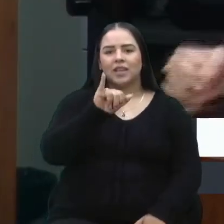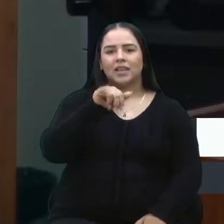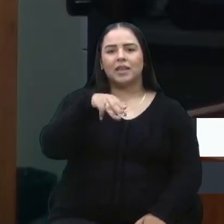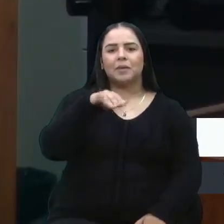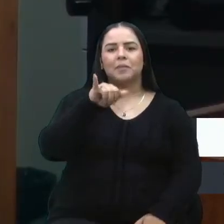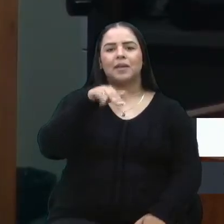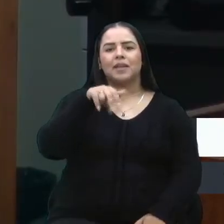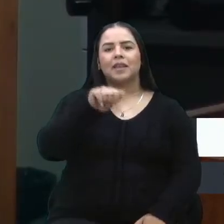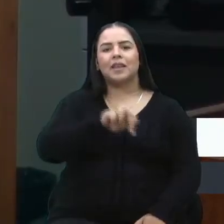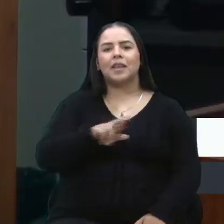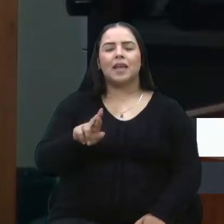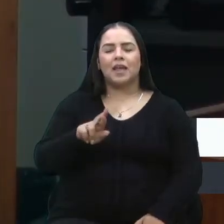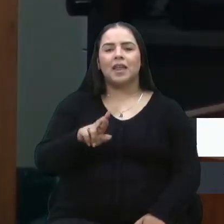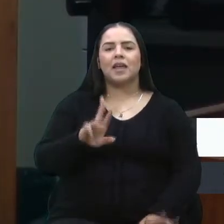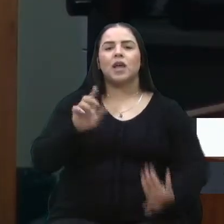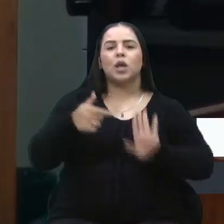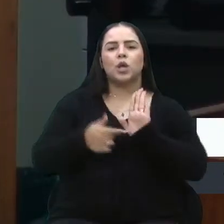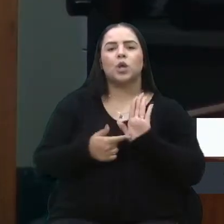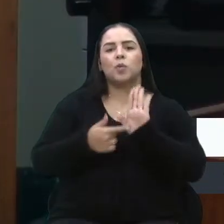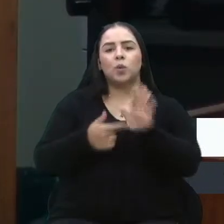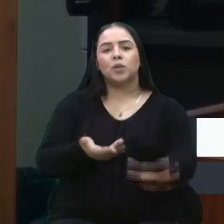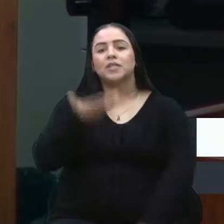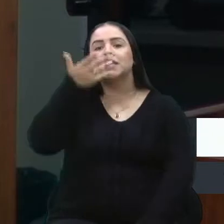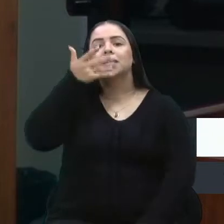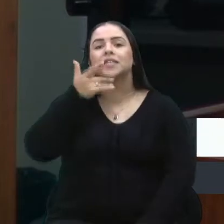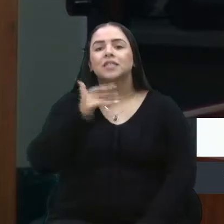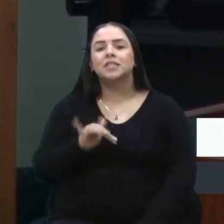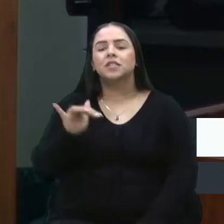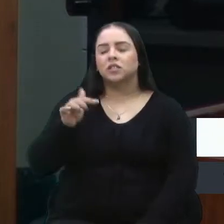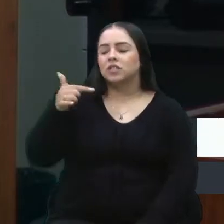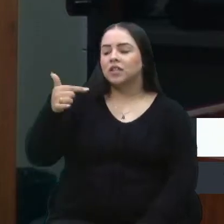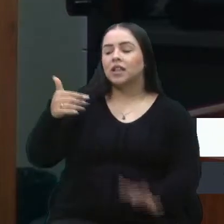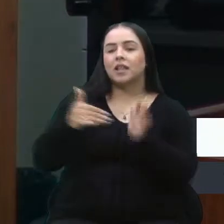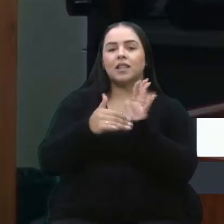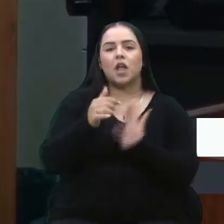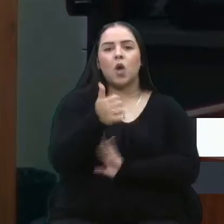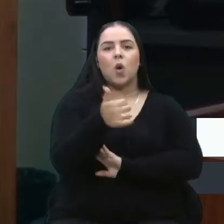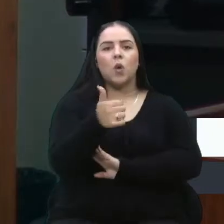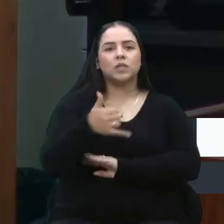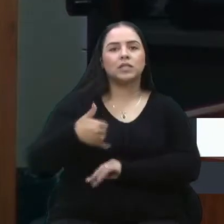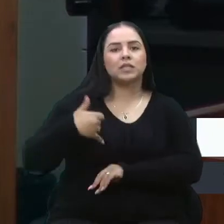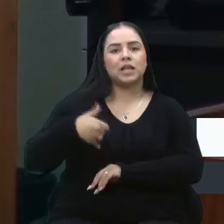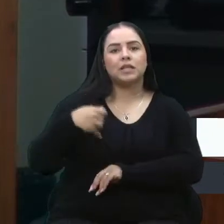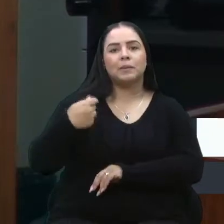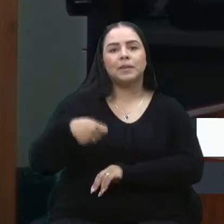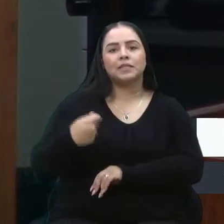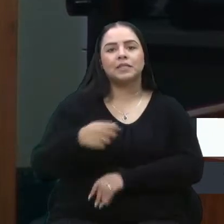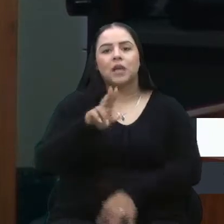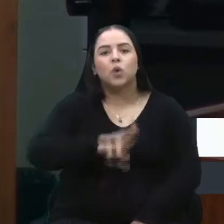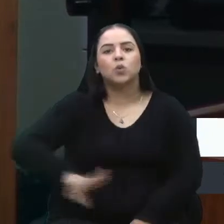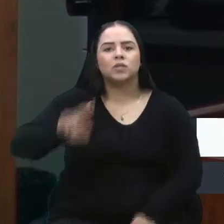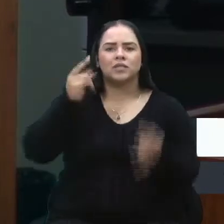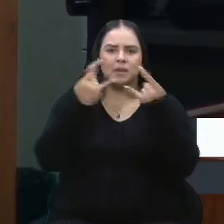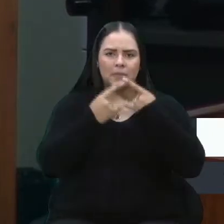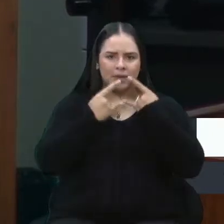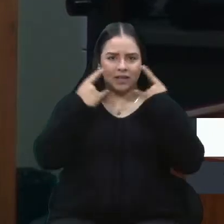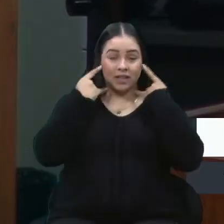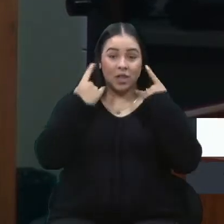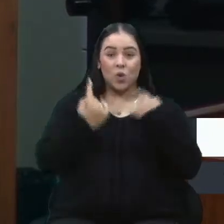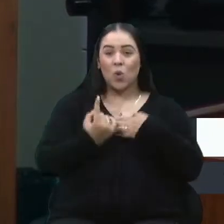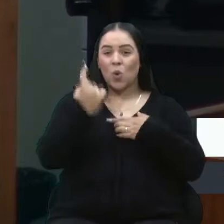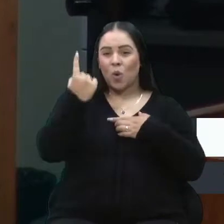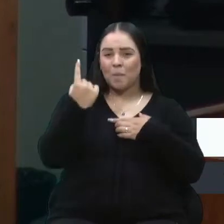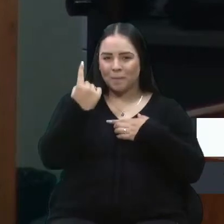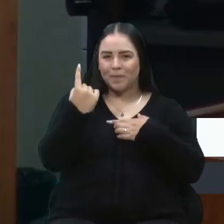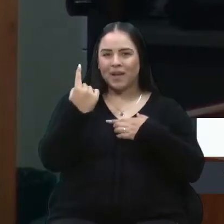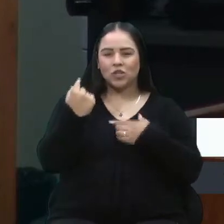que diz que crianças de 6 a 11 e tem que usar máscara ou seja uma juíza